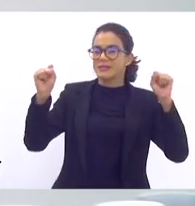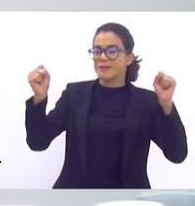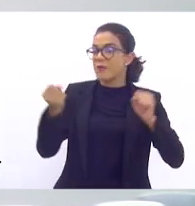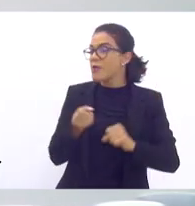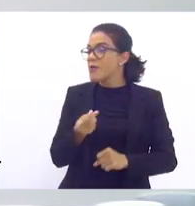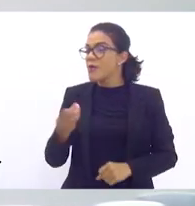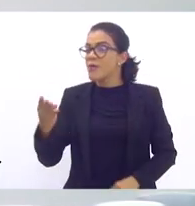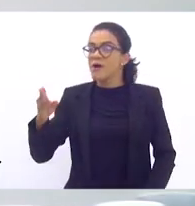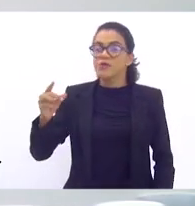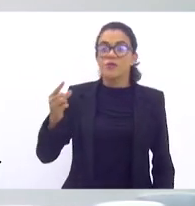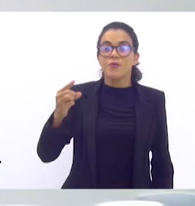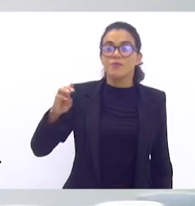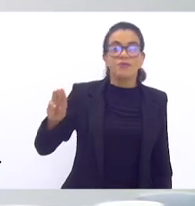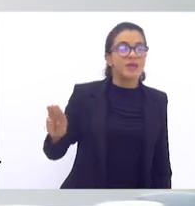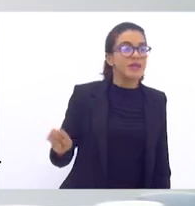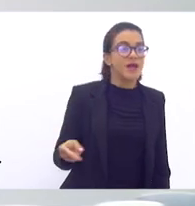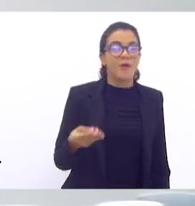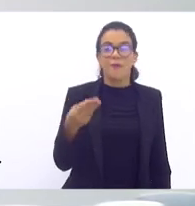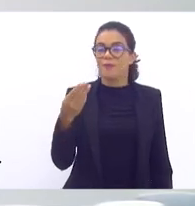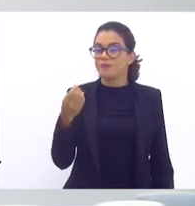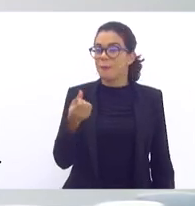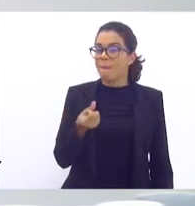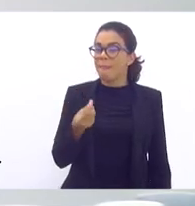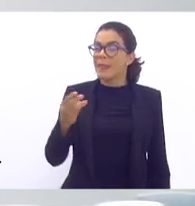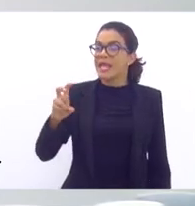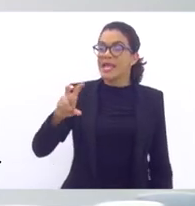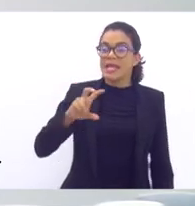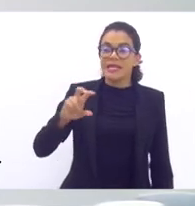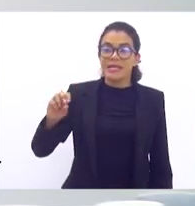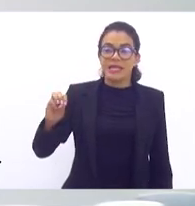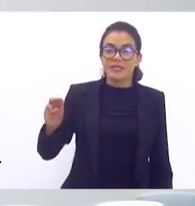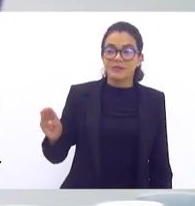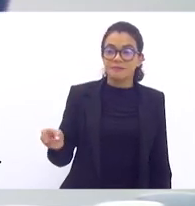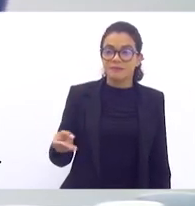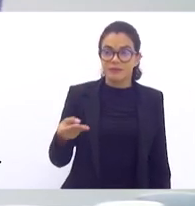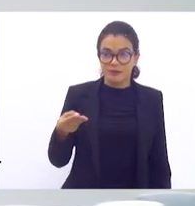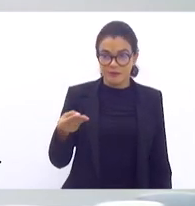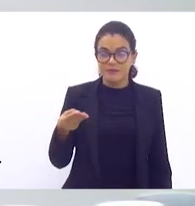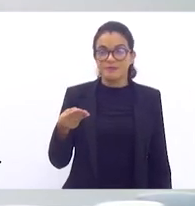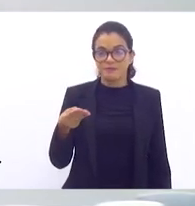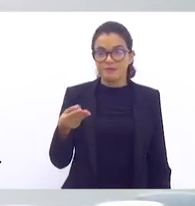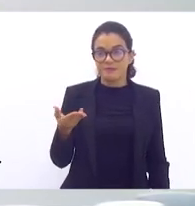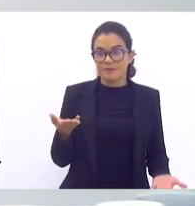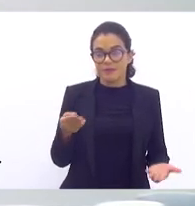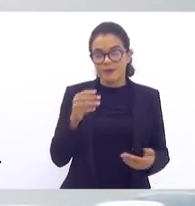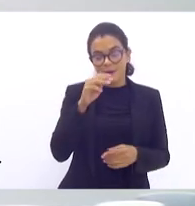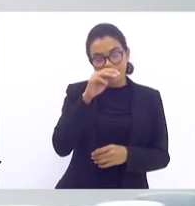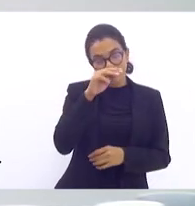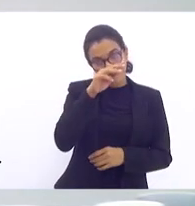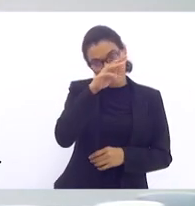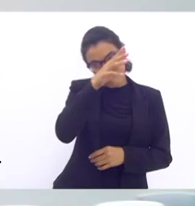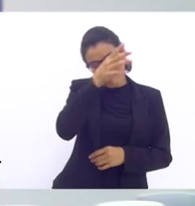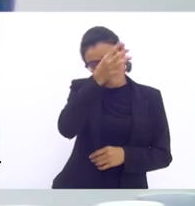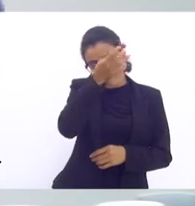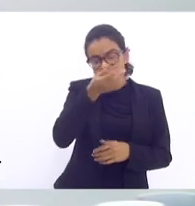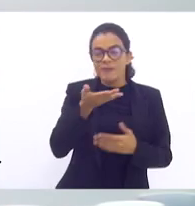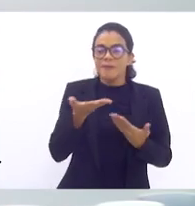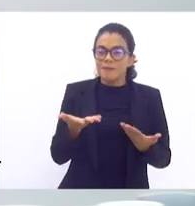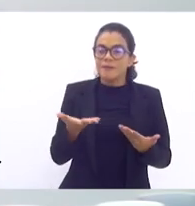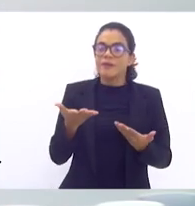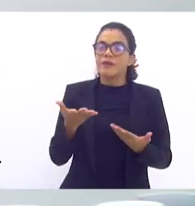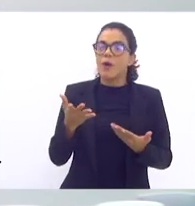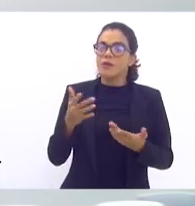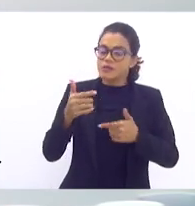bilhões um bilhão quantas crianças milhões né Então pessoal isso foi feito no Brasil